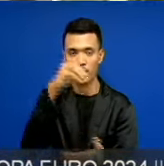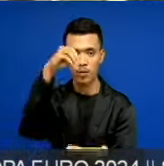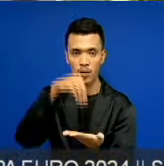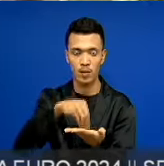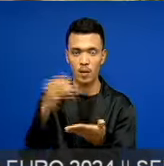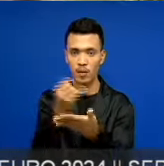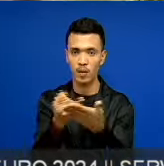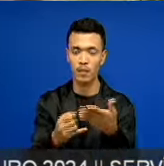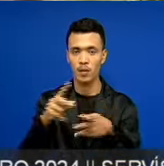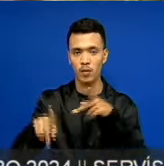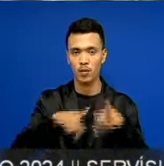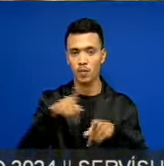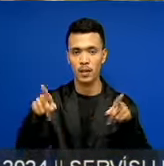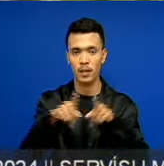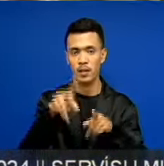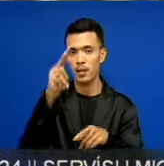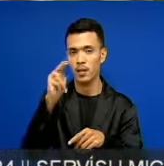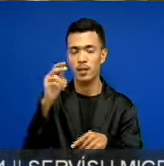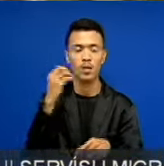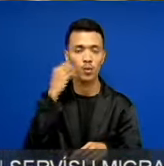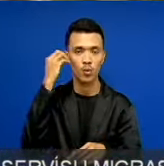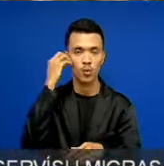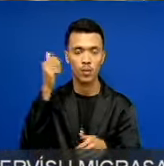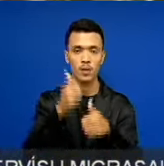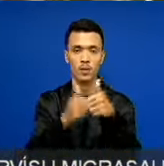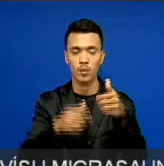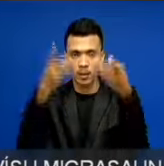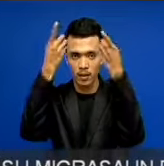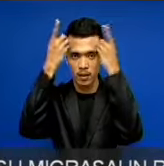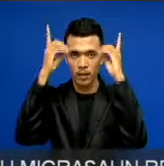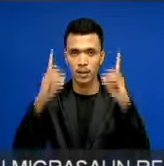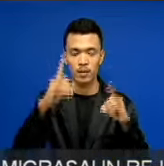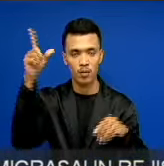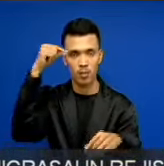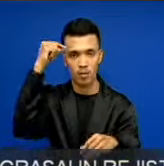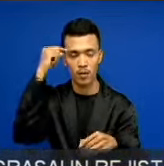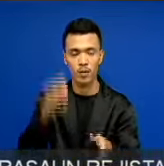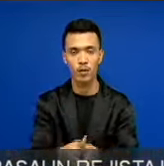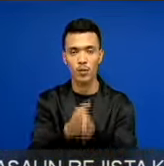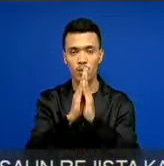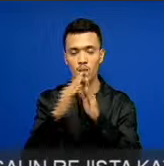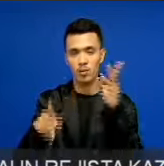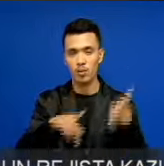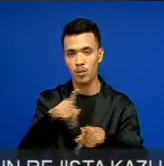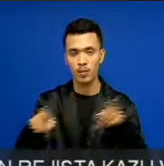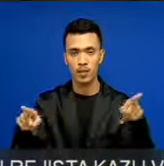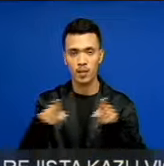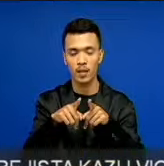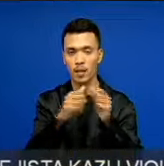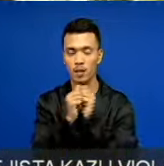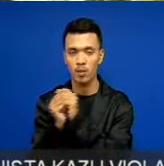ba comunidade nenhuma no plantação baseia ba decisão governo no husu comunidade atu coopera ho